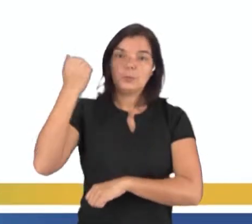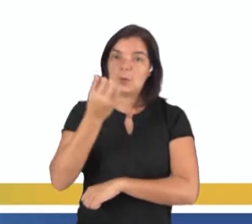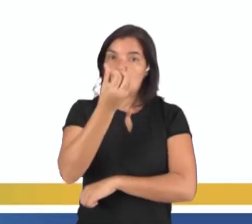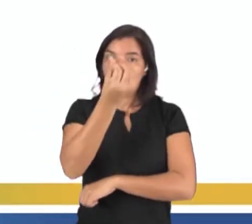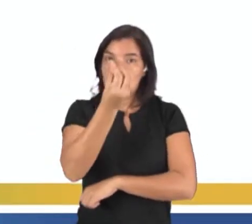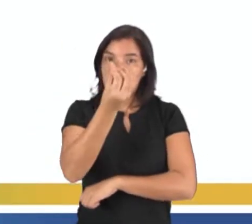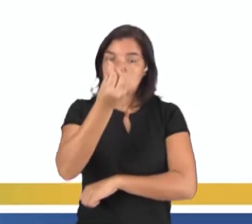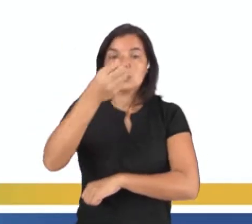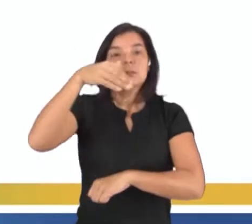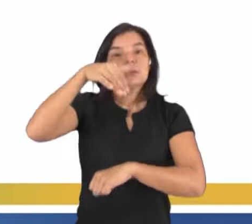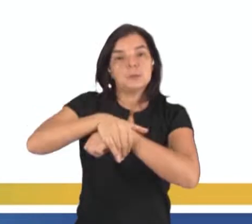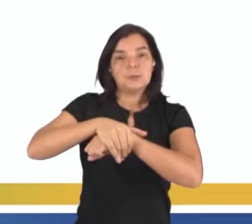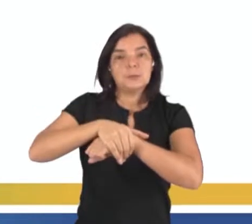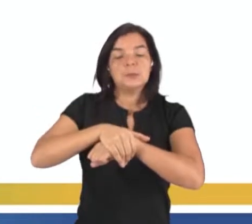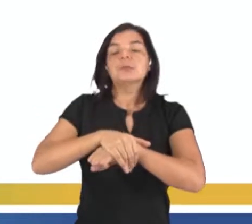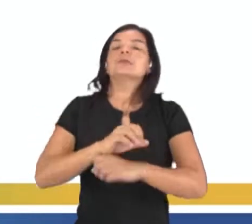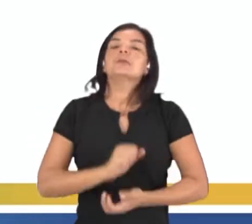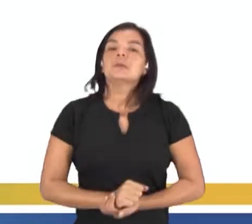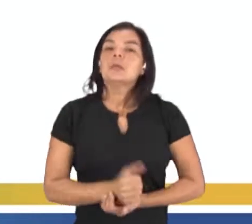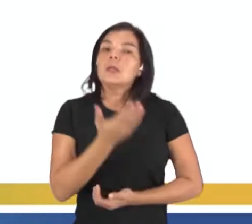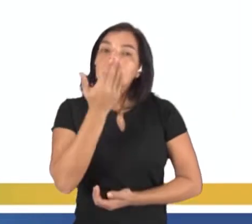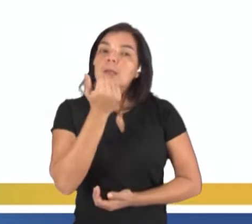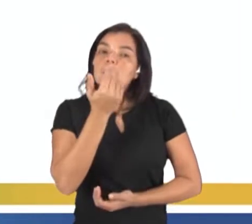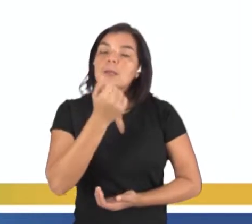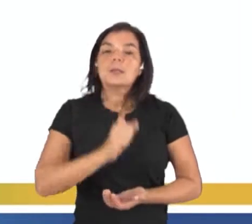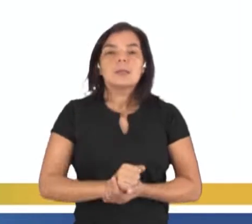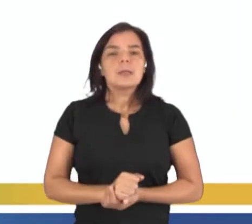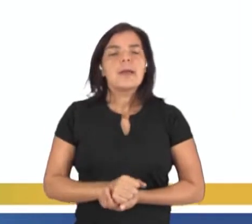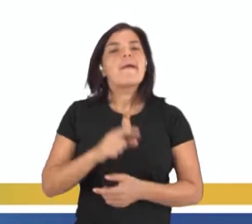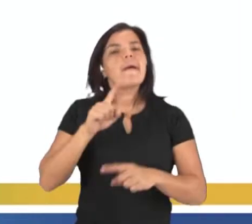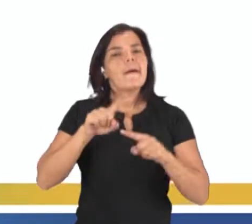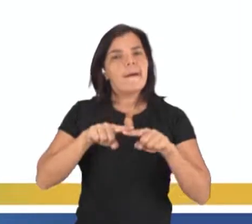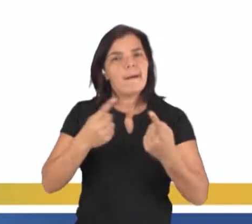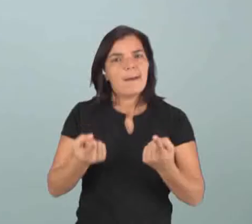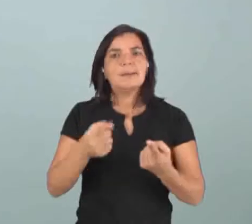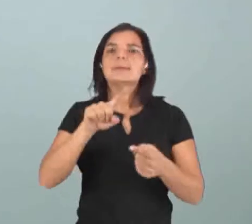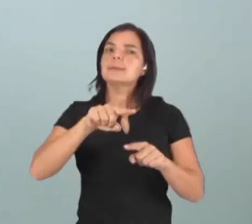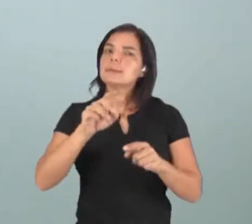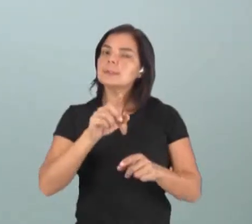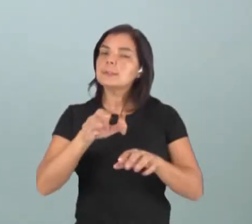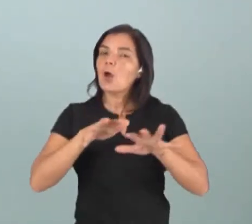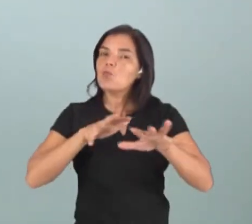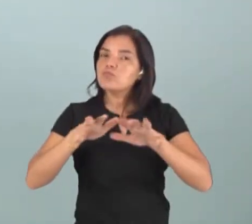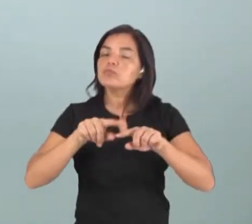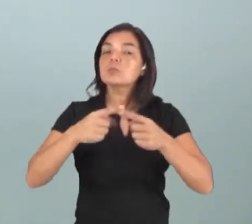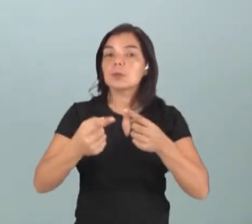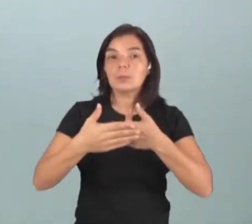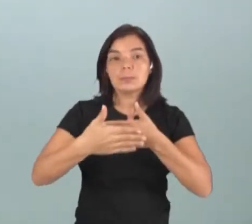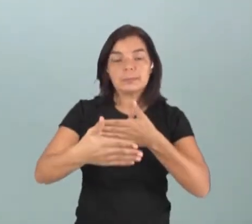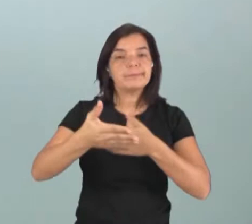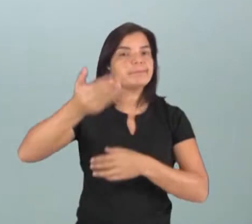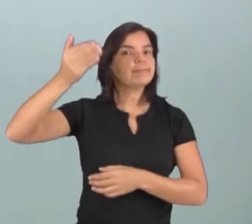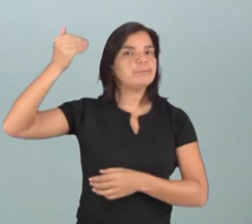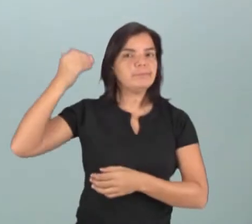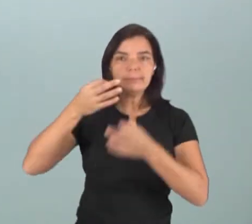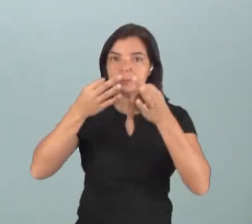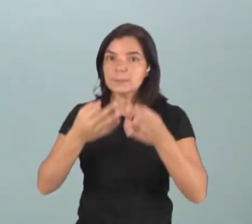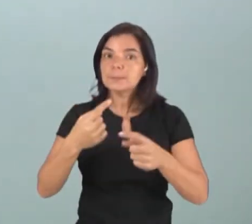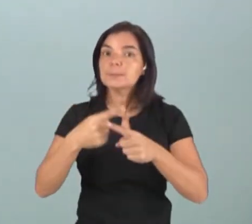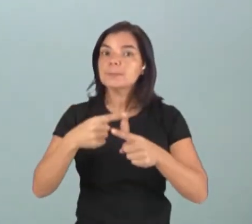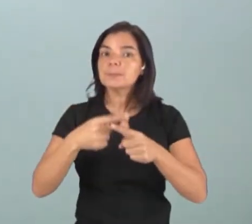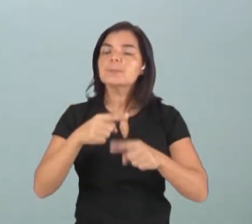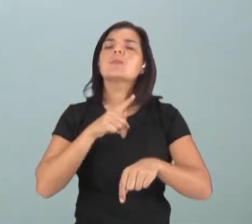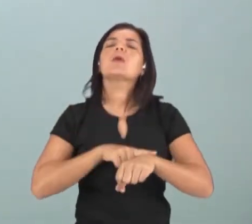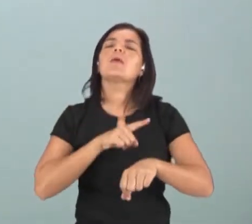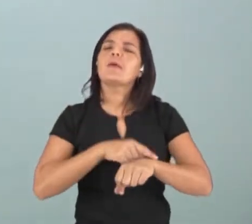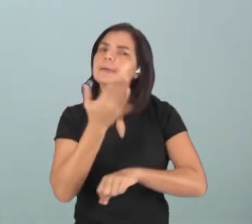6 horas da noite. Ele estava comendo o jantar. Então, era uma ação que estava em progresso lá no passado, certo? Por quê? Que